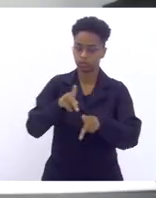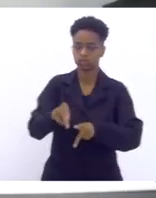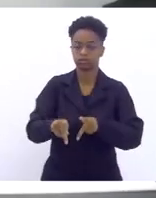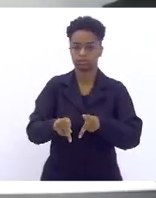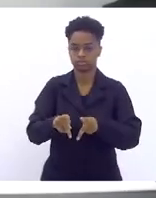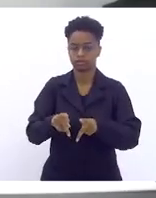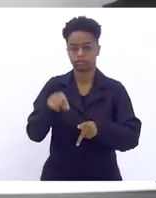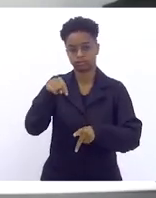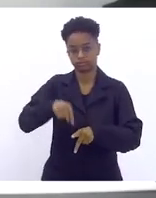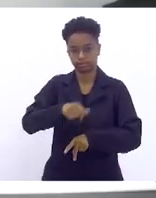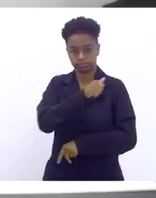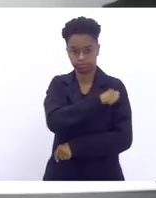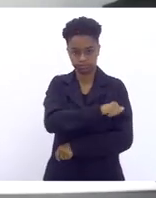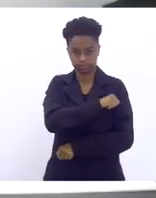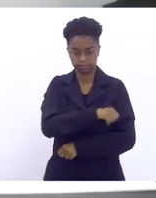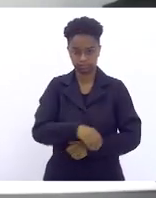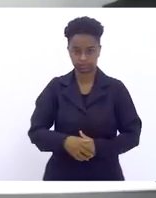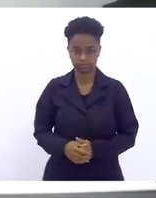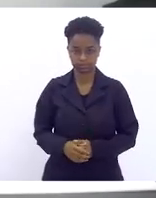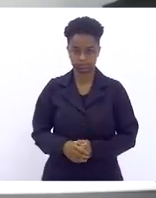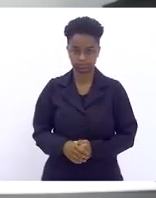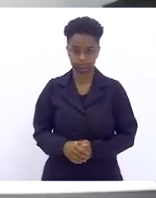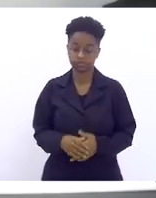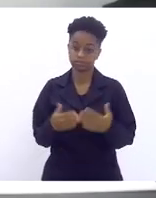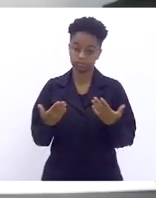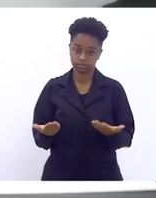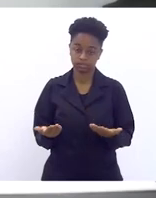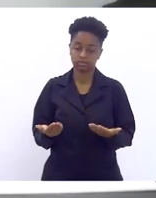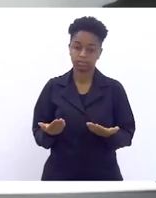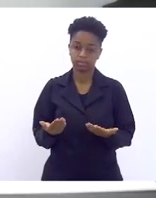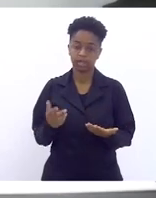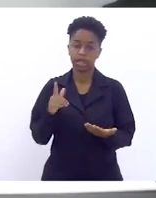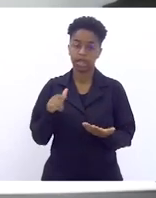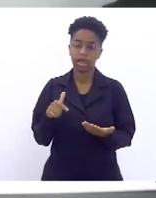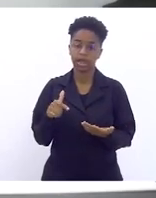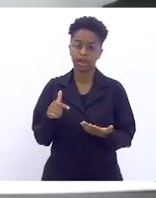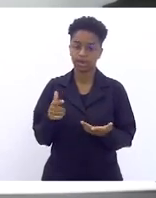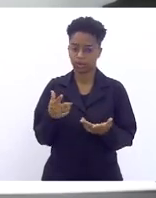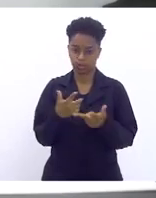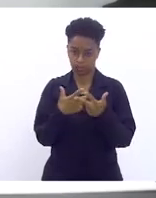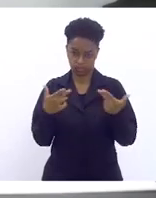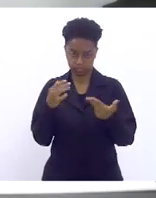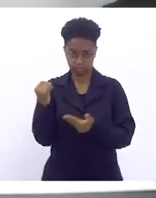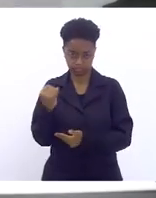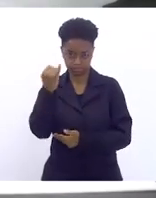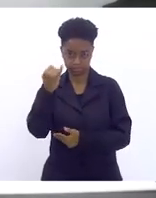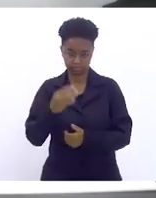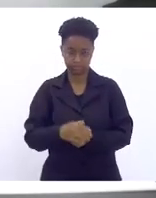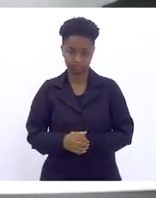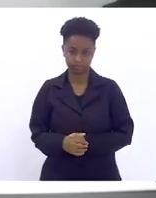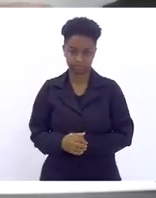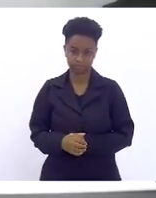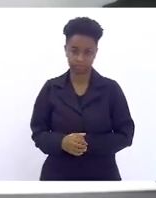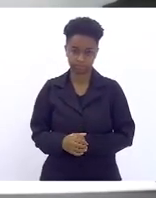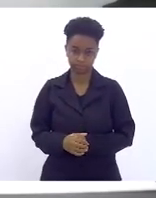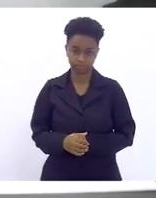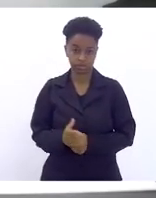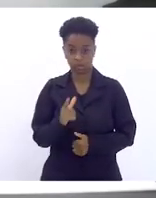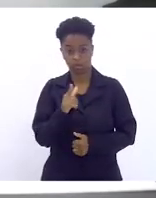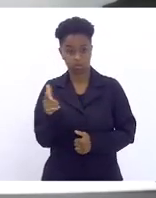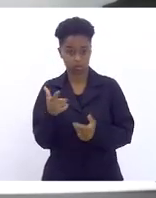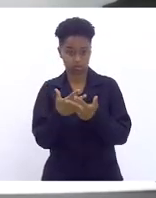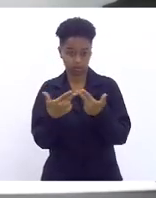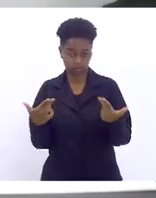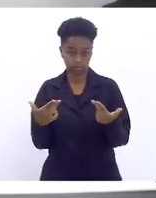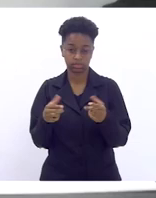do estado do Rio de Janeiro é um ponto né é um outro ponto que eu